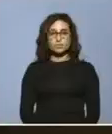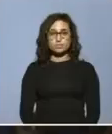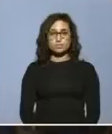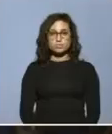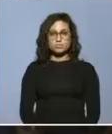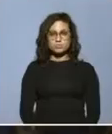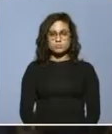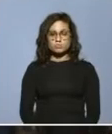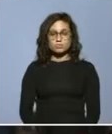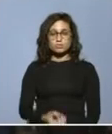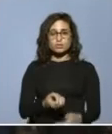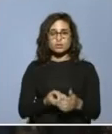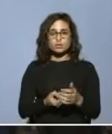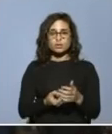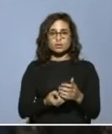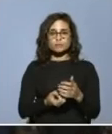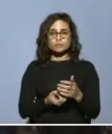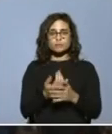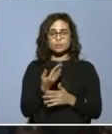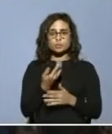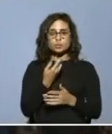tendo transcorrido